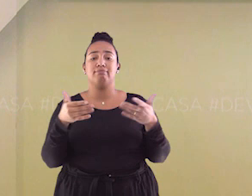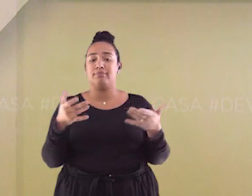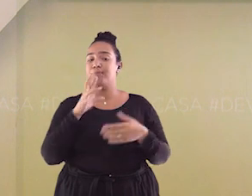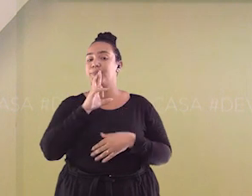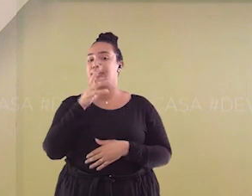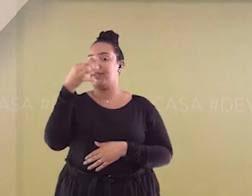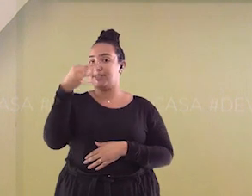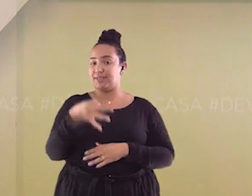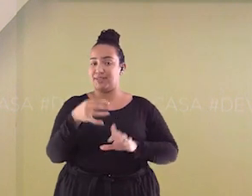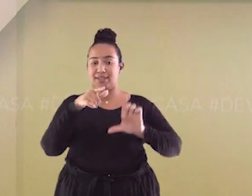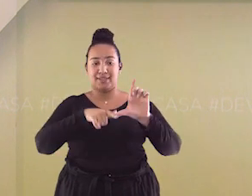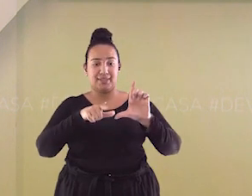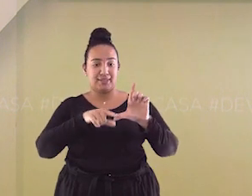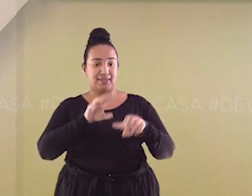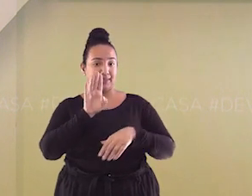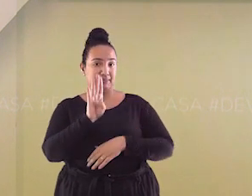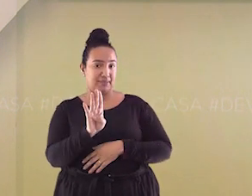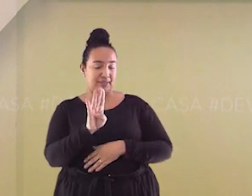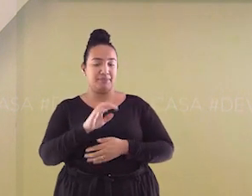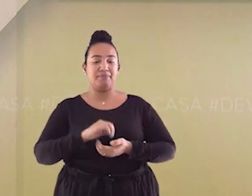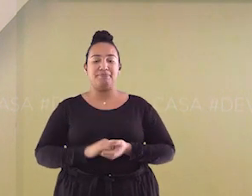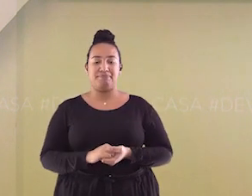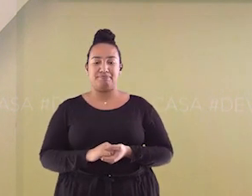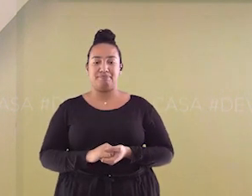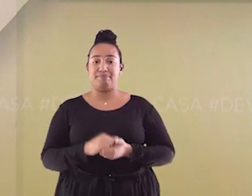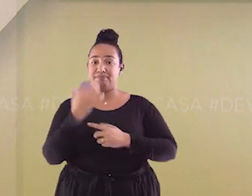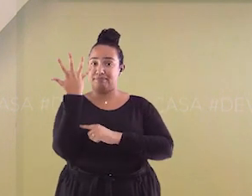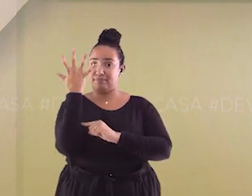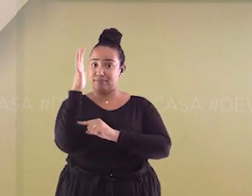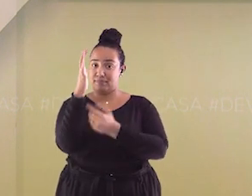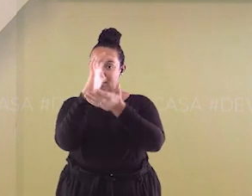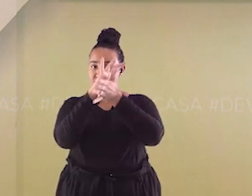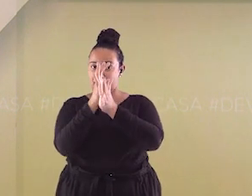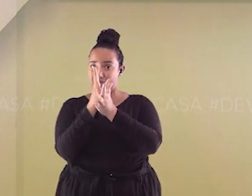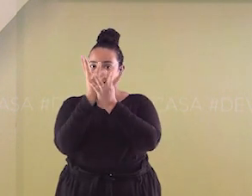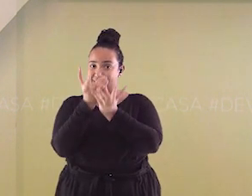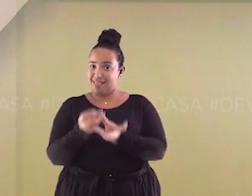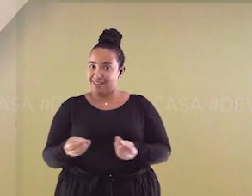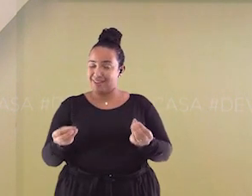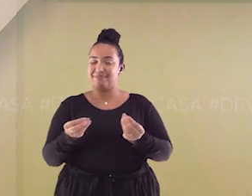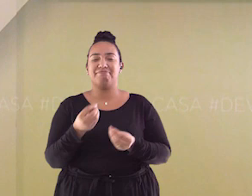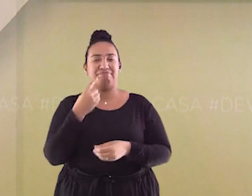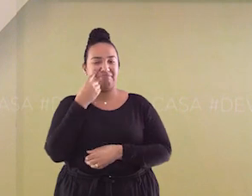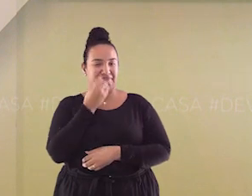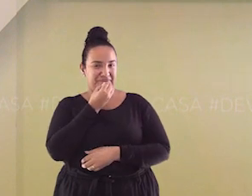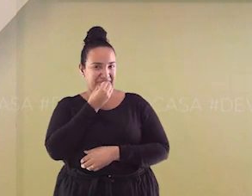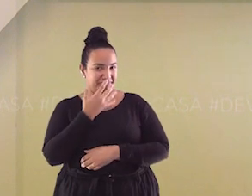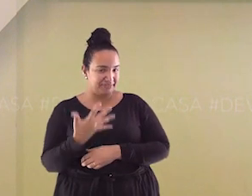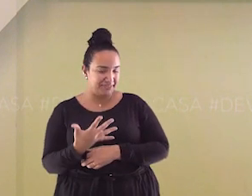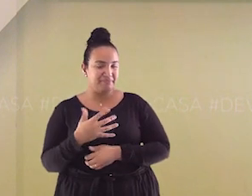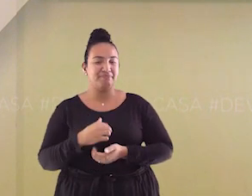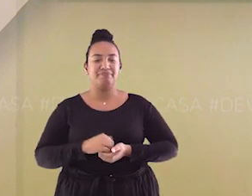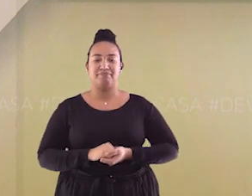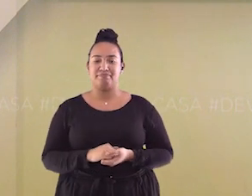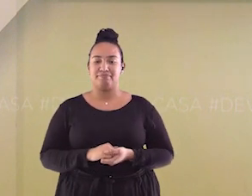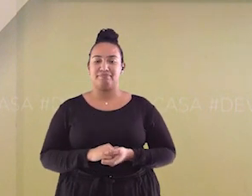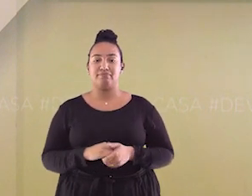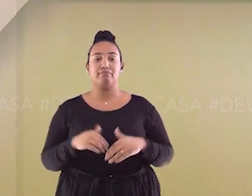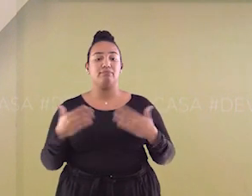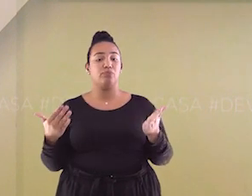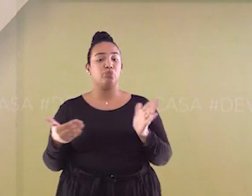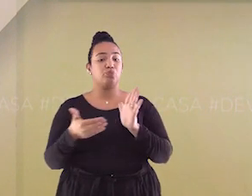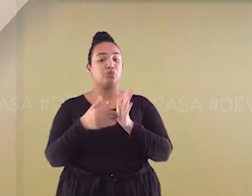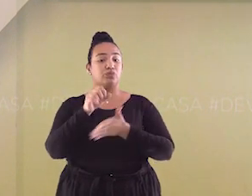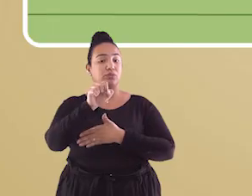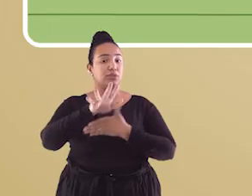resposta correta está na letra B, na opção destruição do meio ambiente. Muito bom, estudante! Nossa